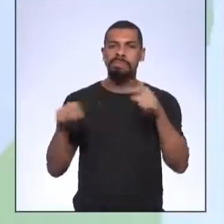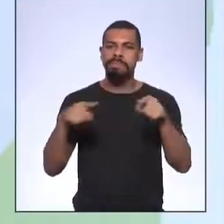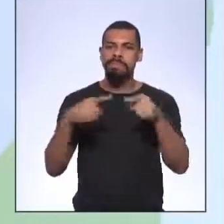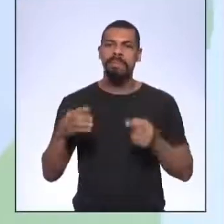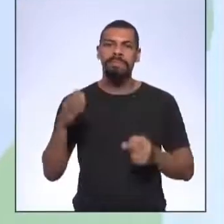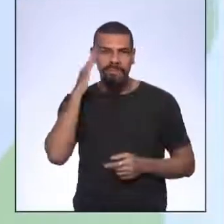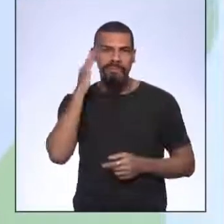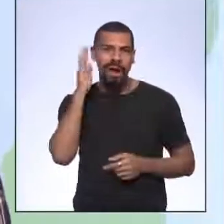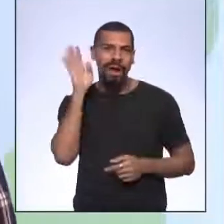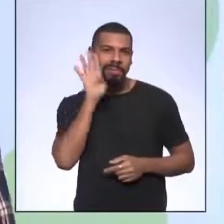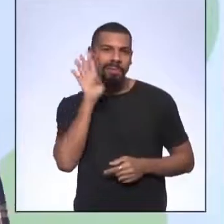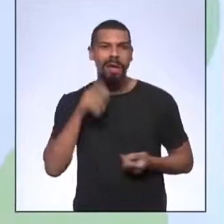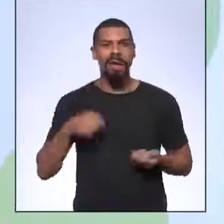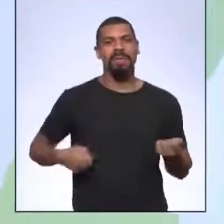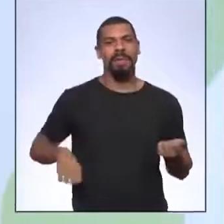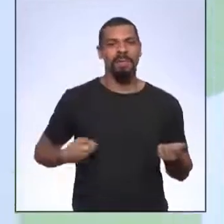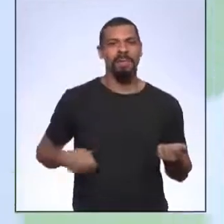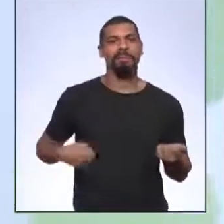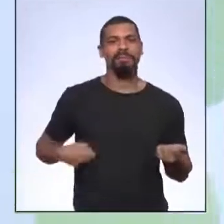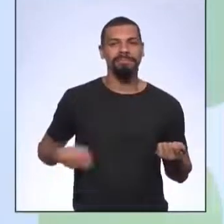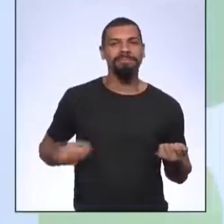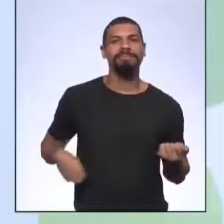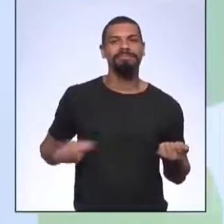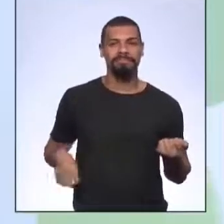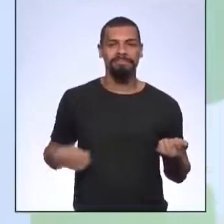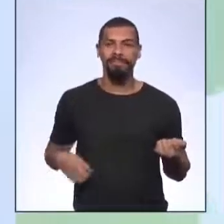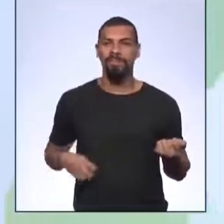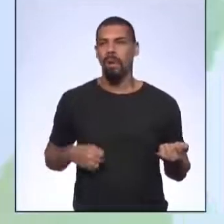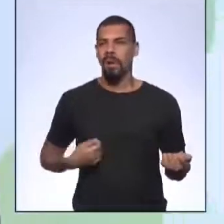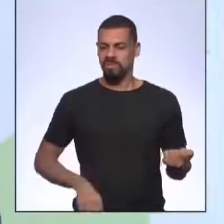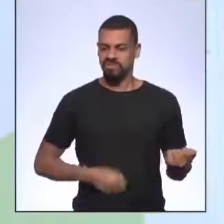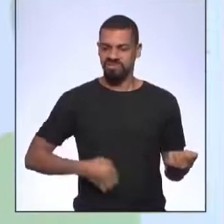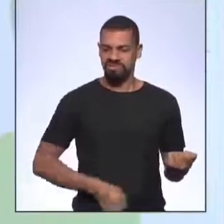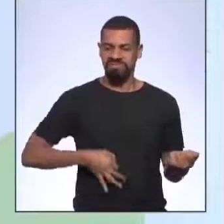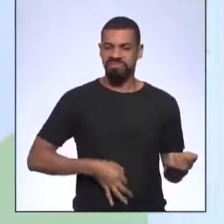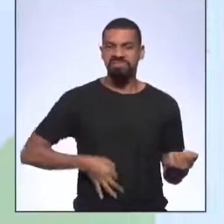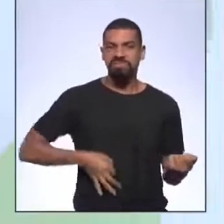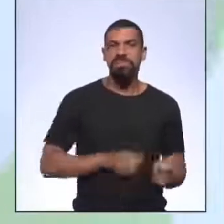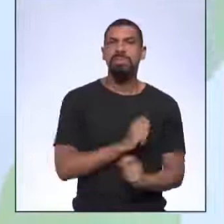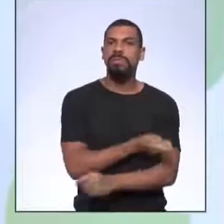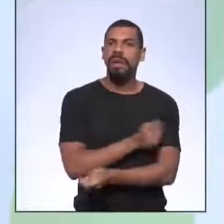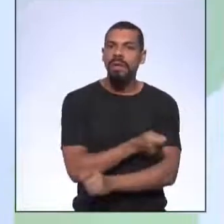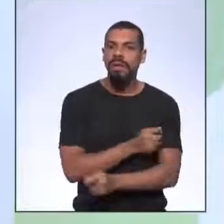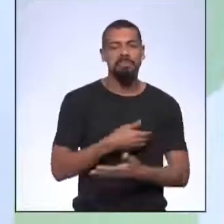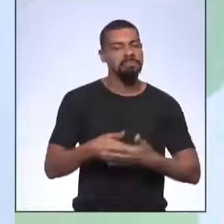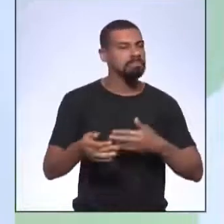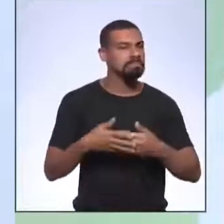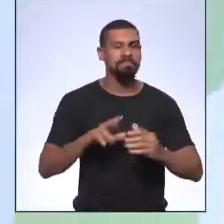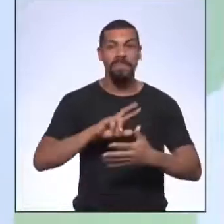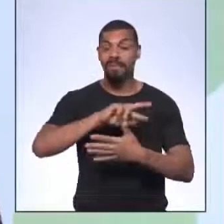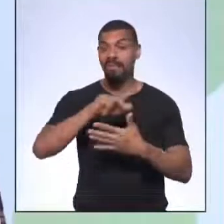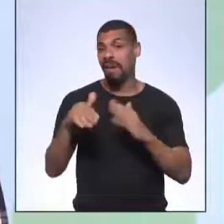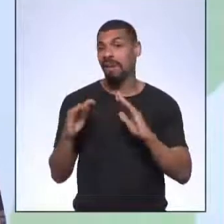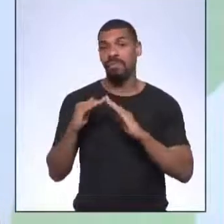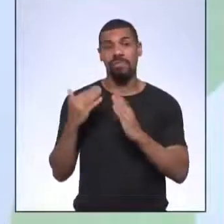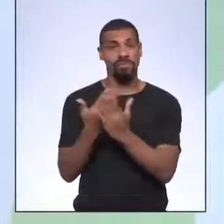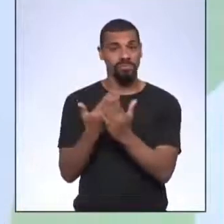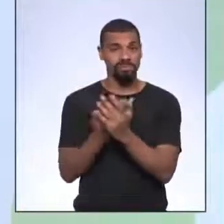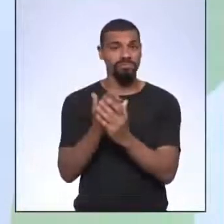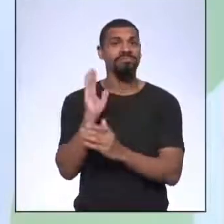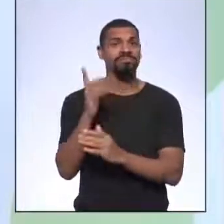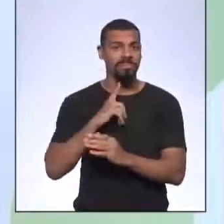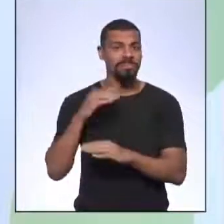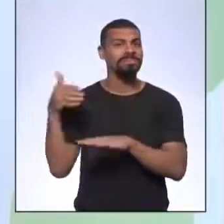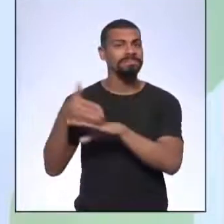né tira aquele sonzinho legal violão né outros fazem que tá a bateria enfim né aumenta as escolas Aqui nós temos um grande